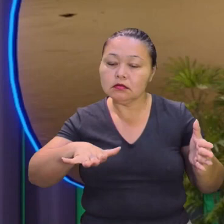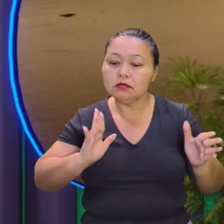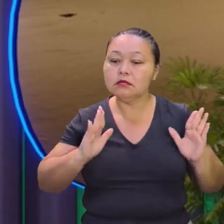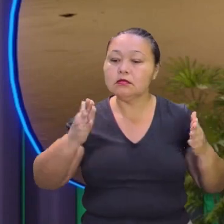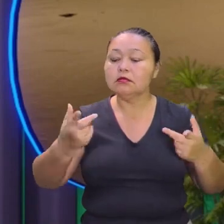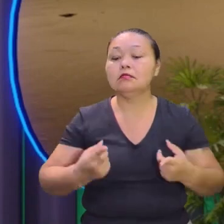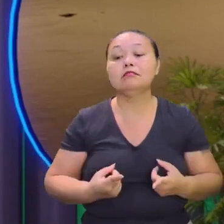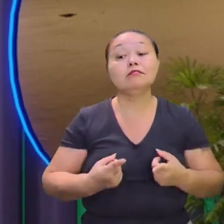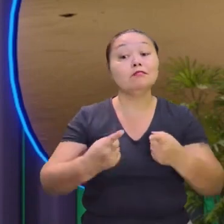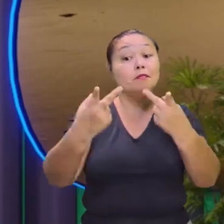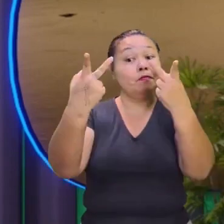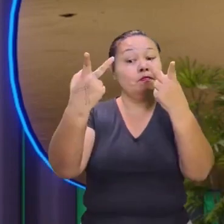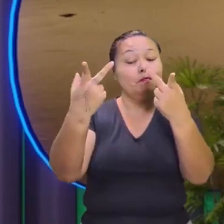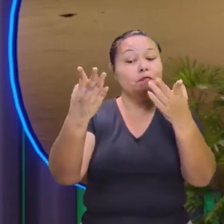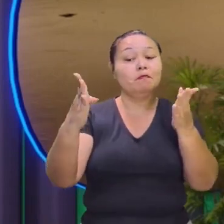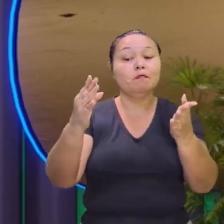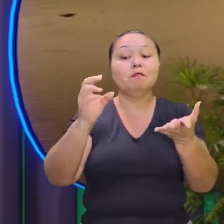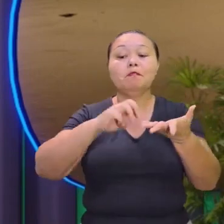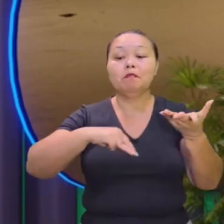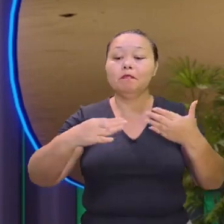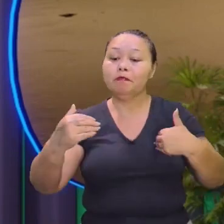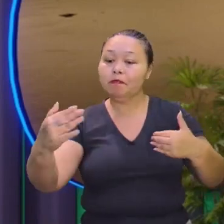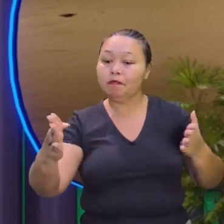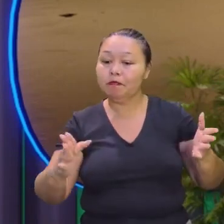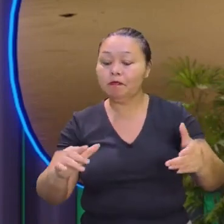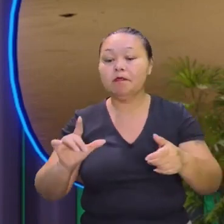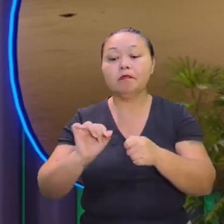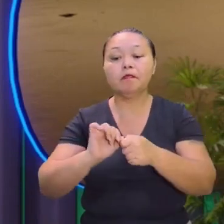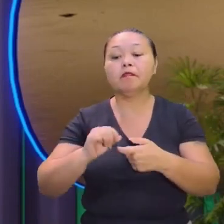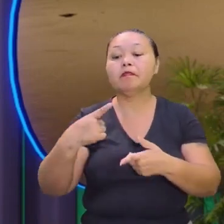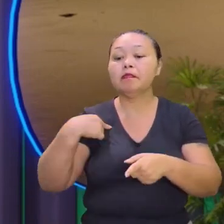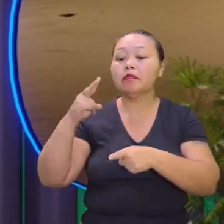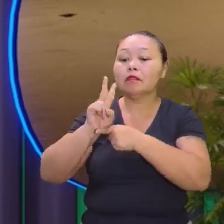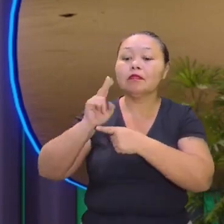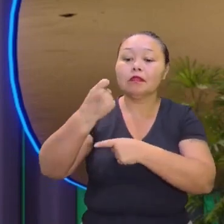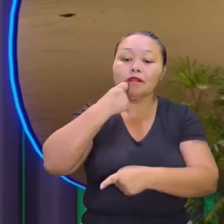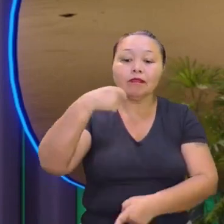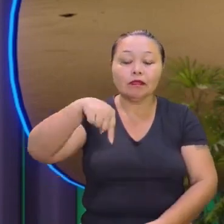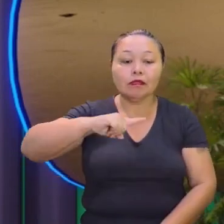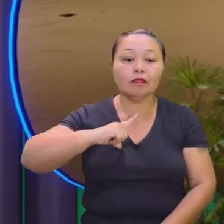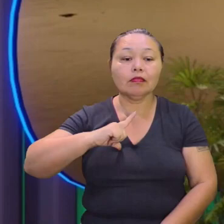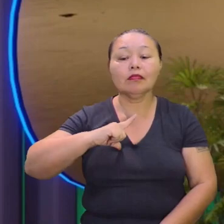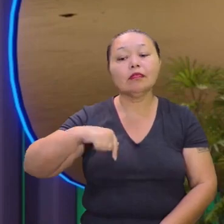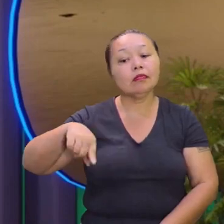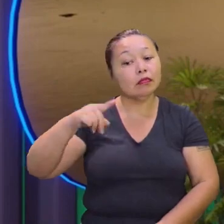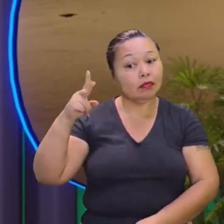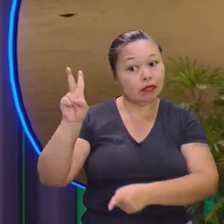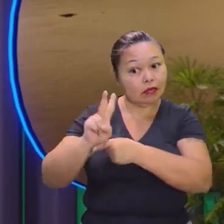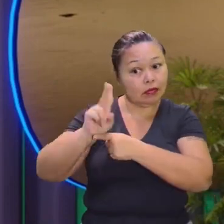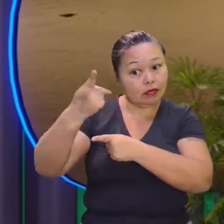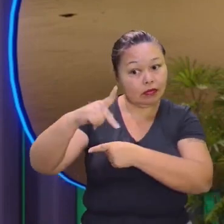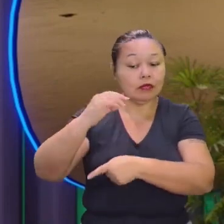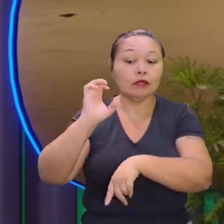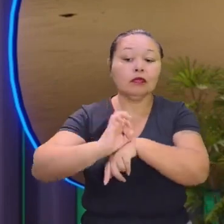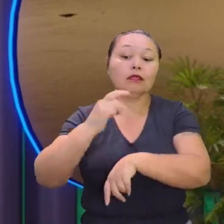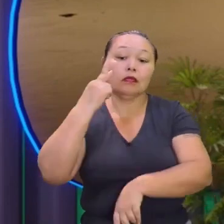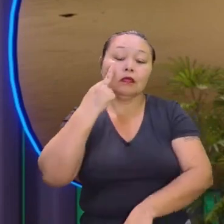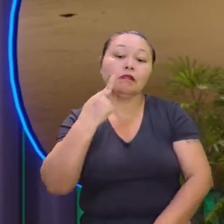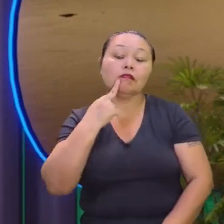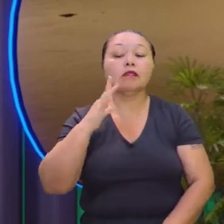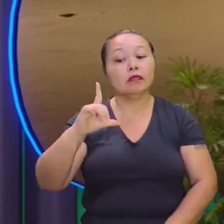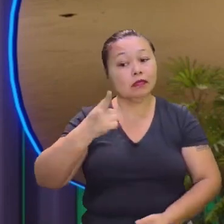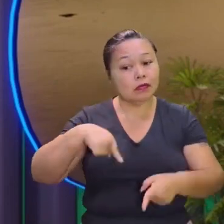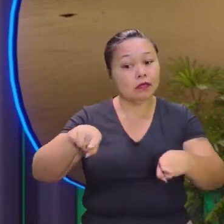para exportação. Então, é um modelo semi-extensivo de produção de peixe, que é a piscicultura de Rondônia. Que também é